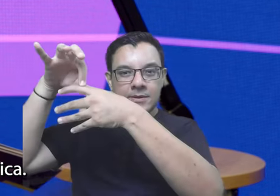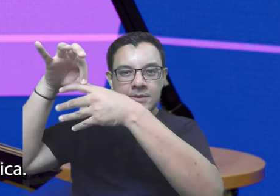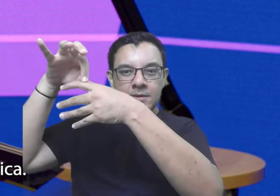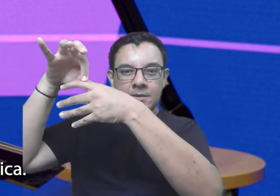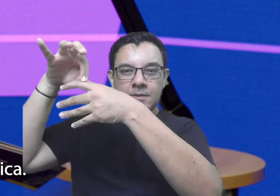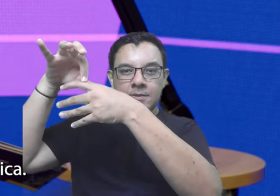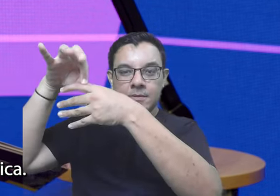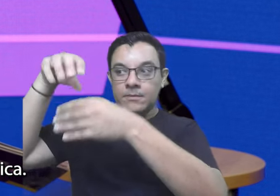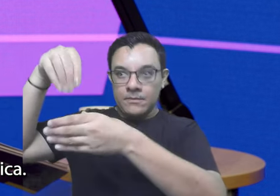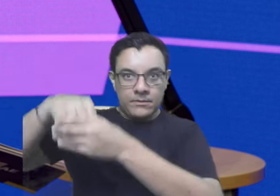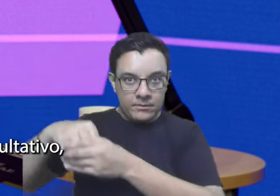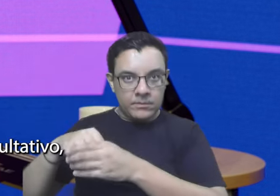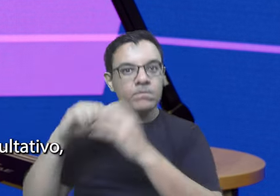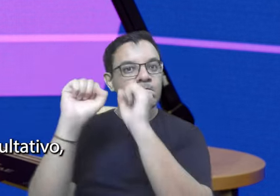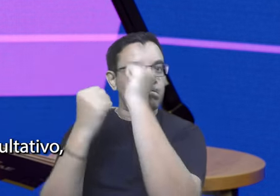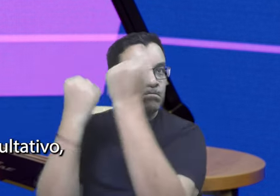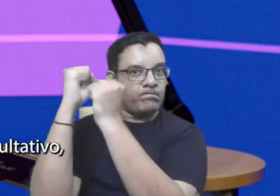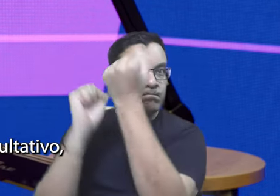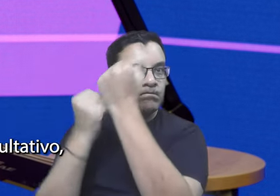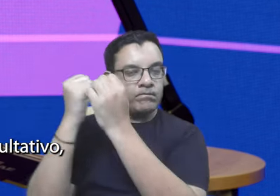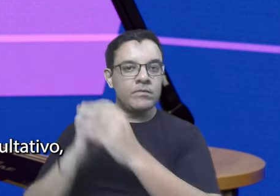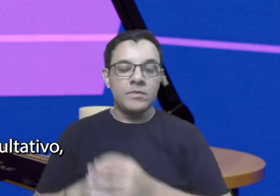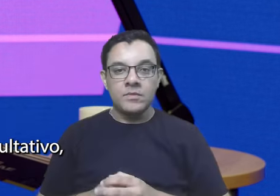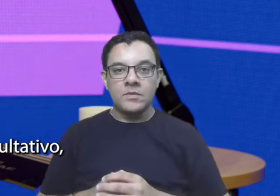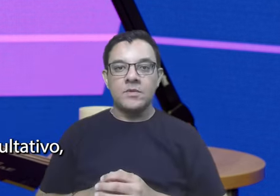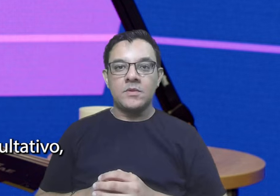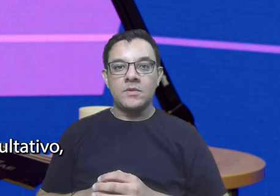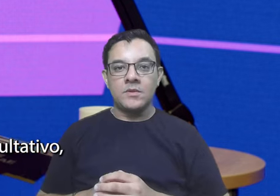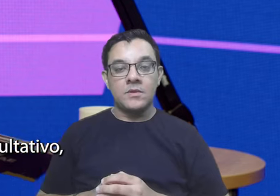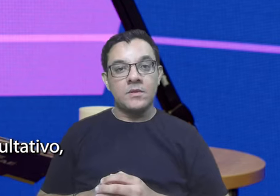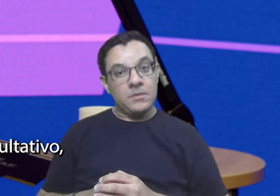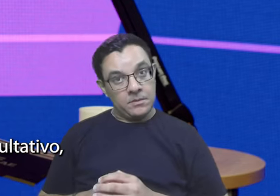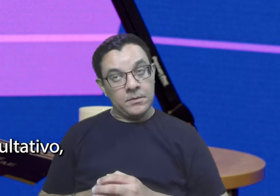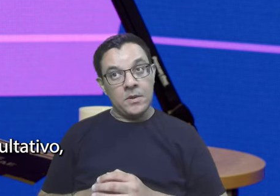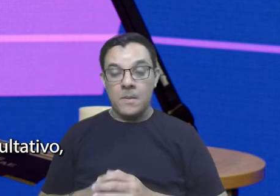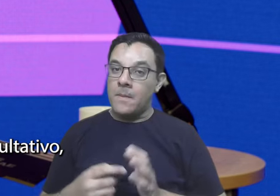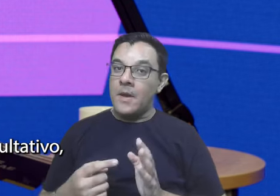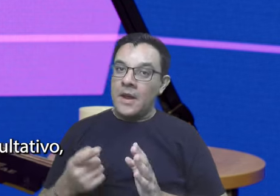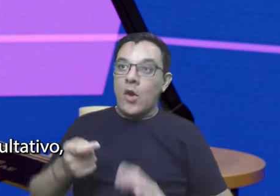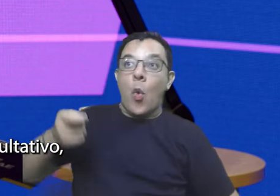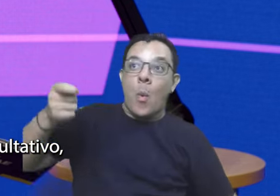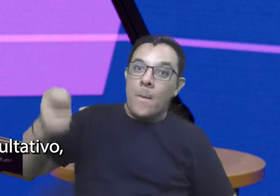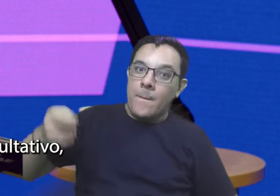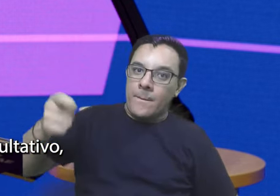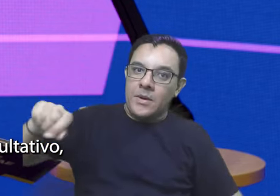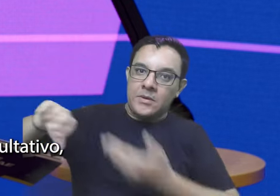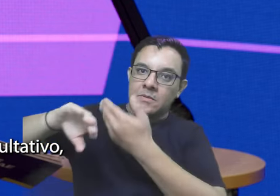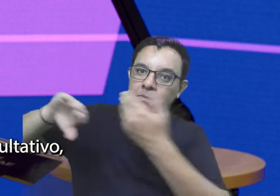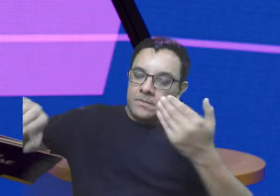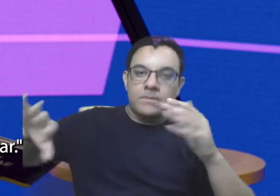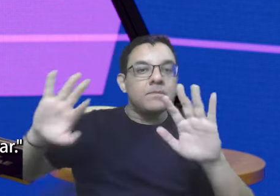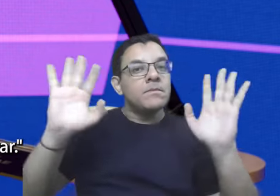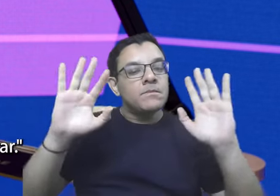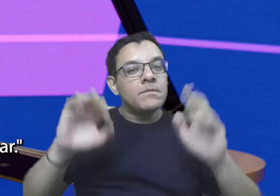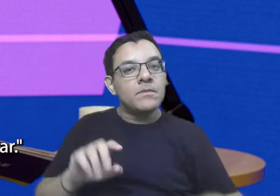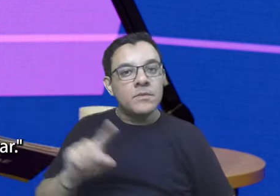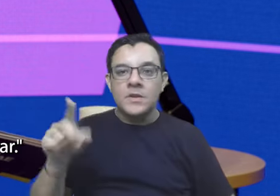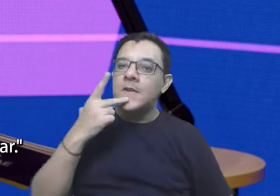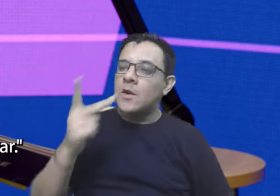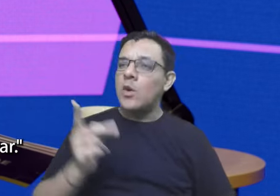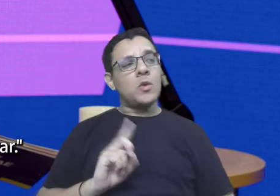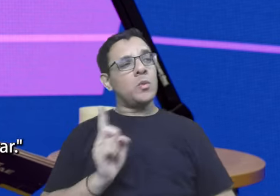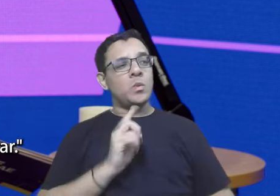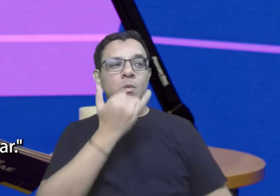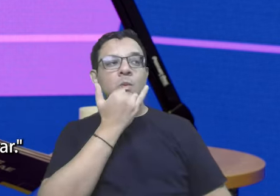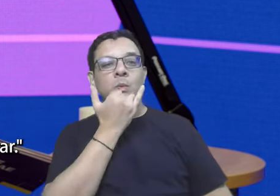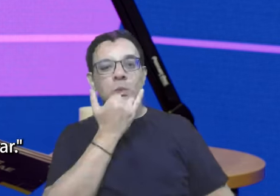da fábrica num primeiro momento ele falou era era facultativo tá não era obrigató então ele falou não